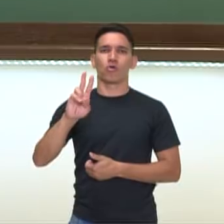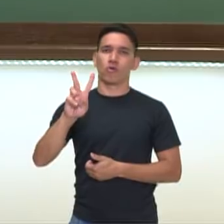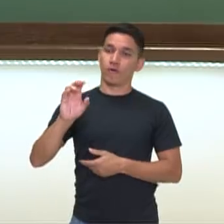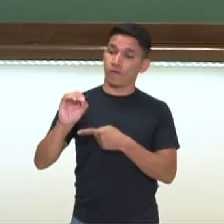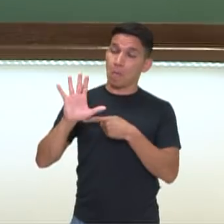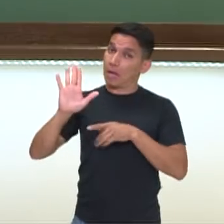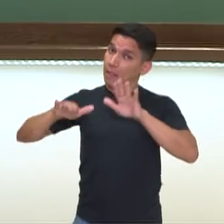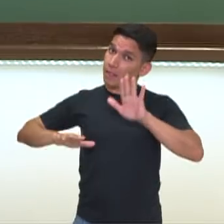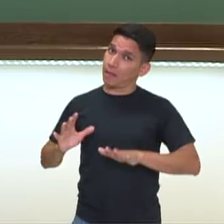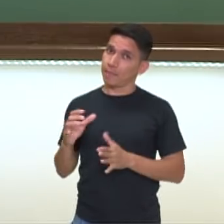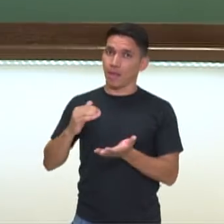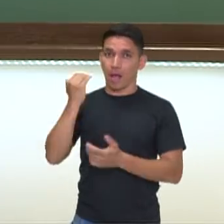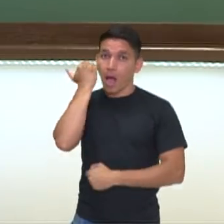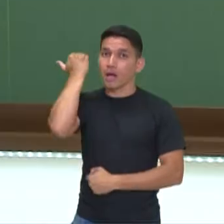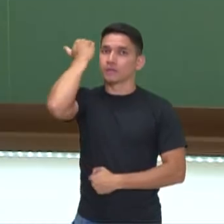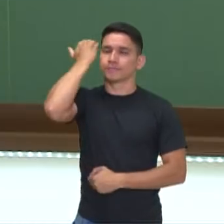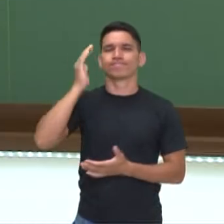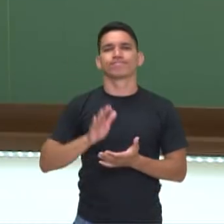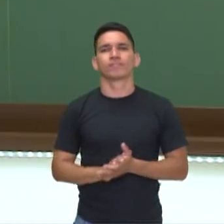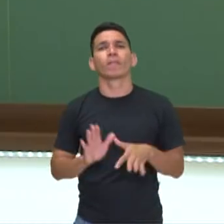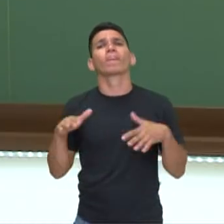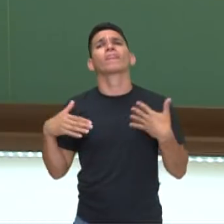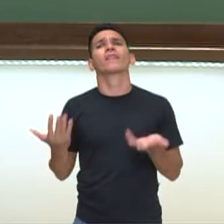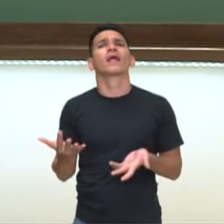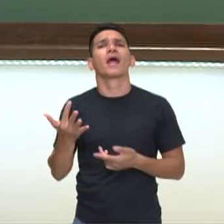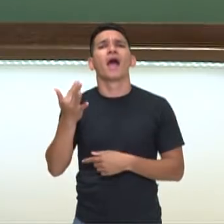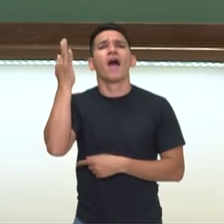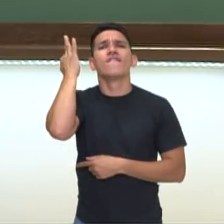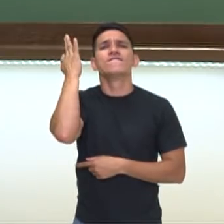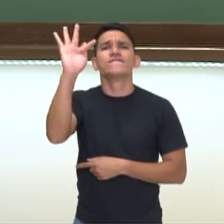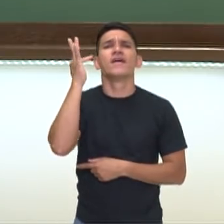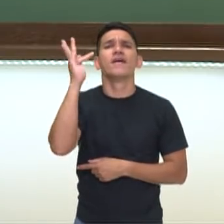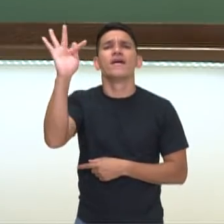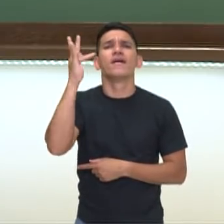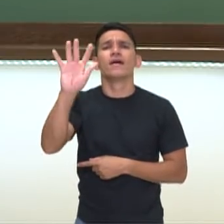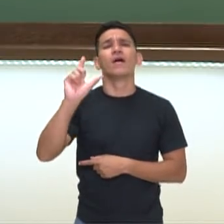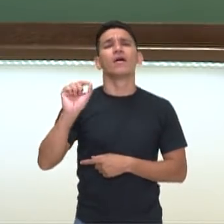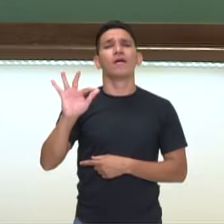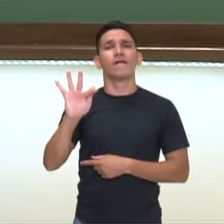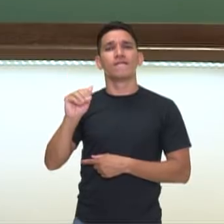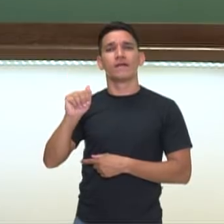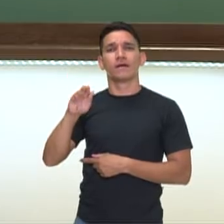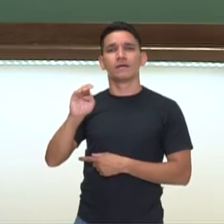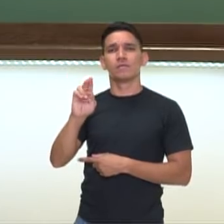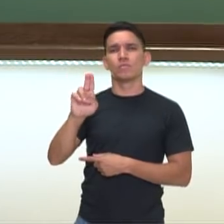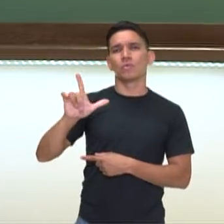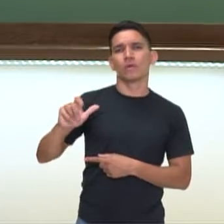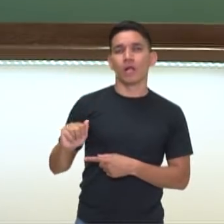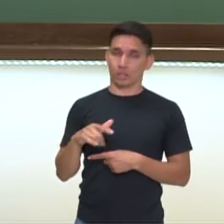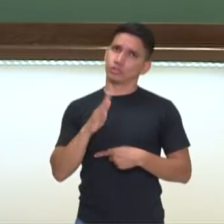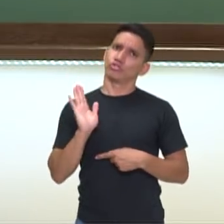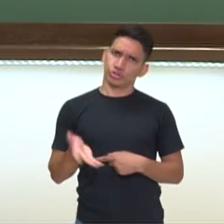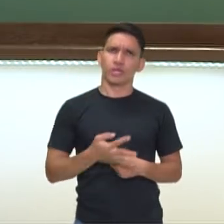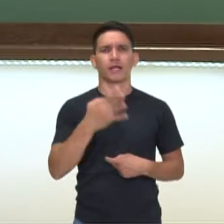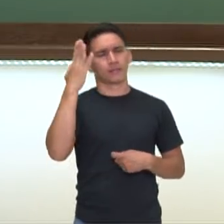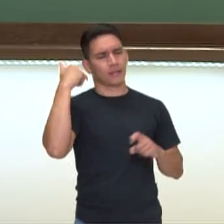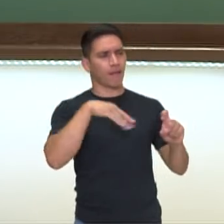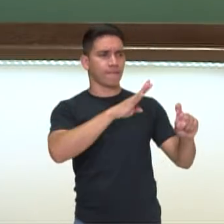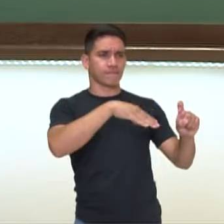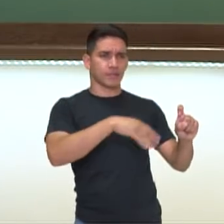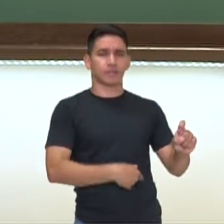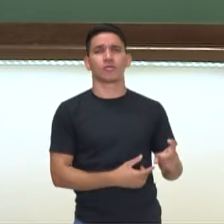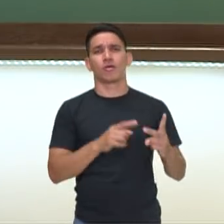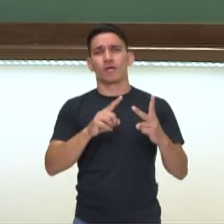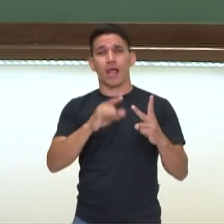adultas. Bom, e a fábula? Nós já descobrimos o que é o mito, lenda, conto, e qual